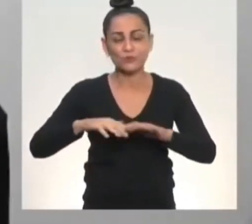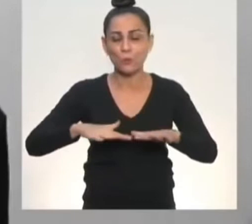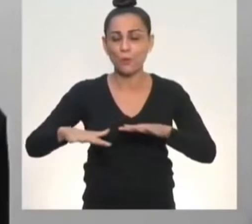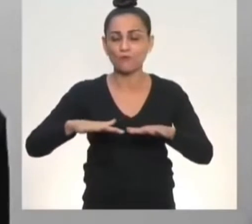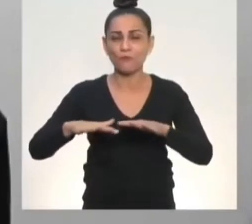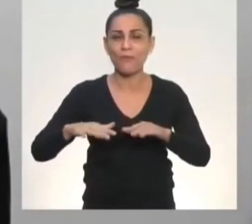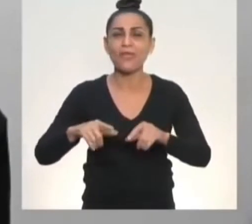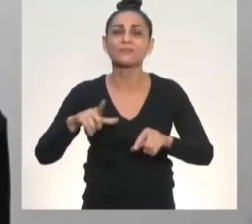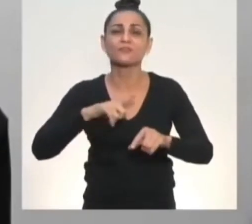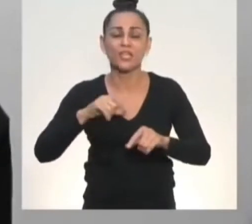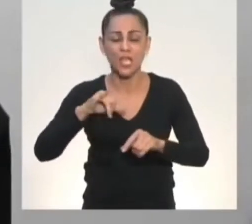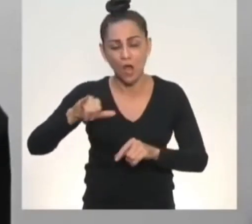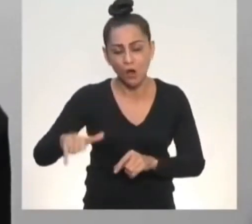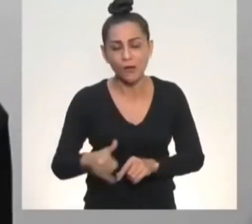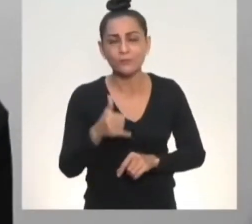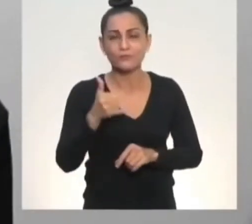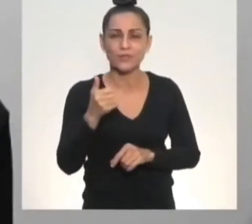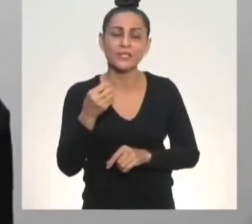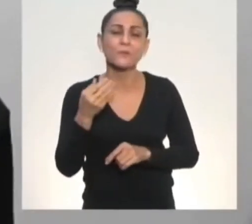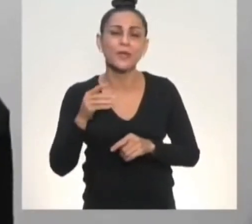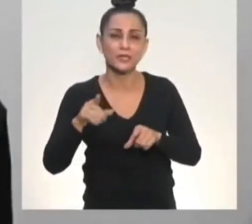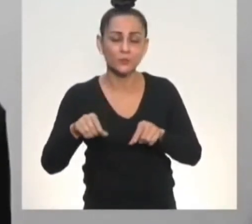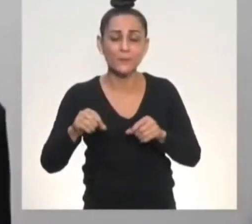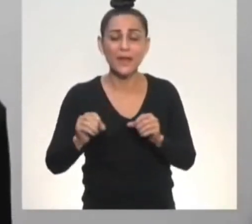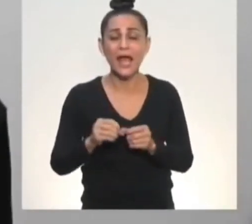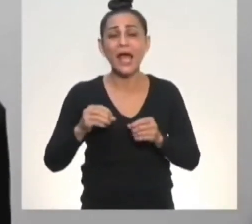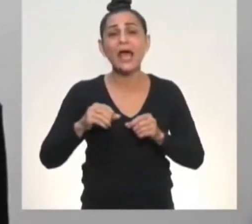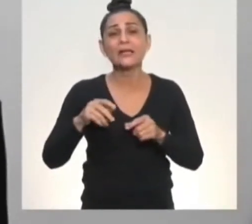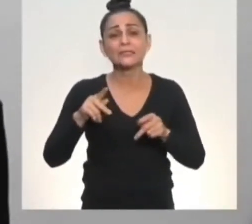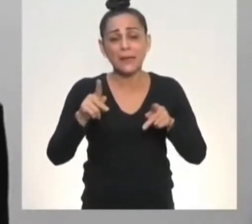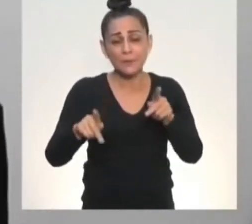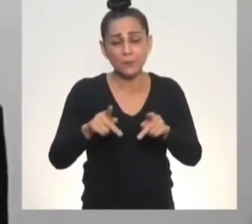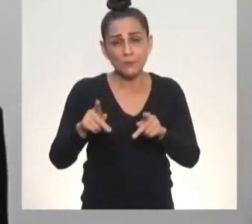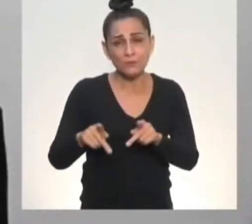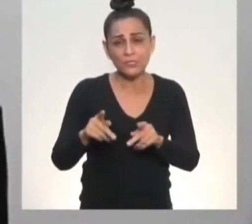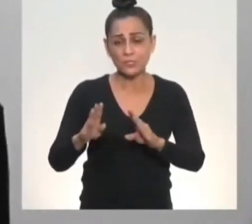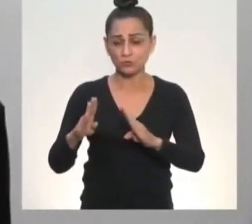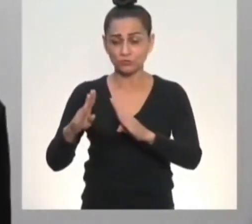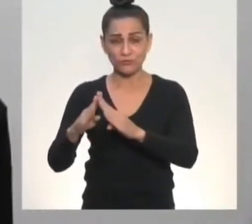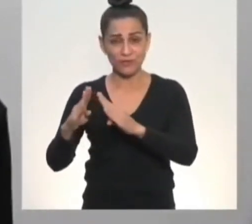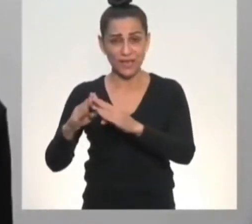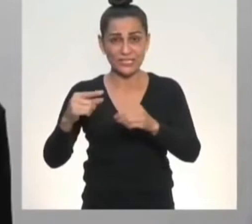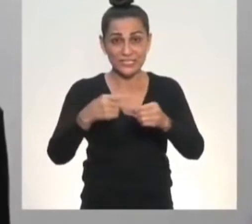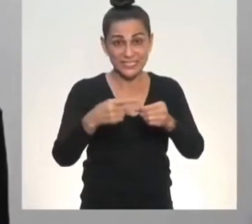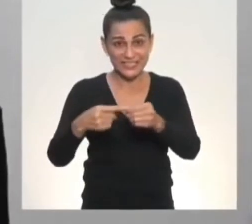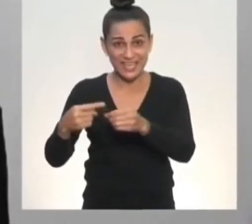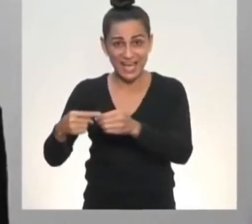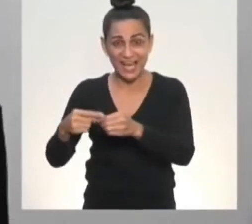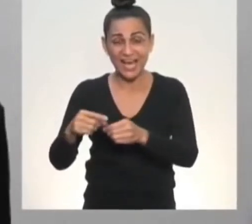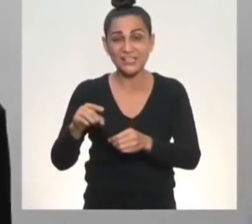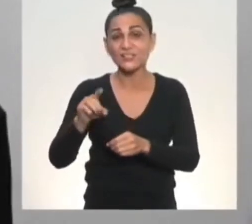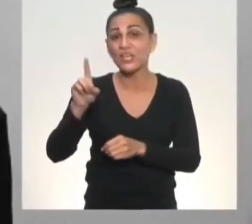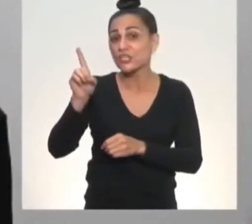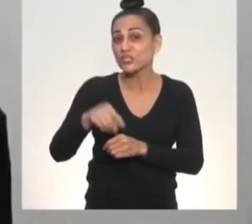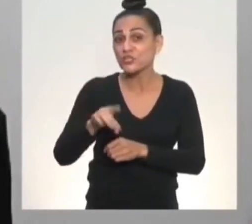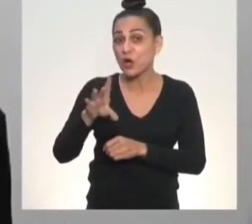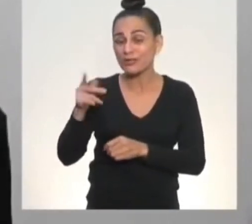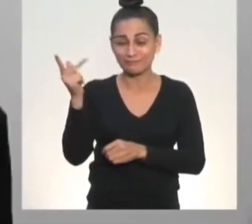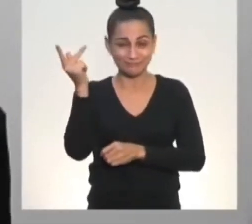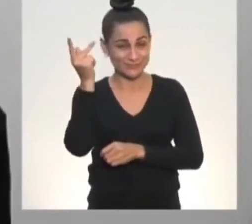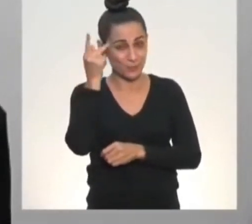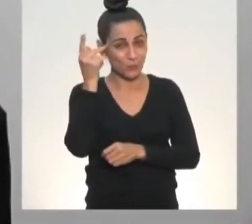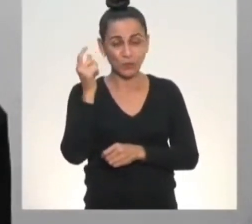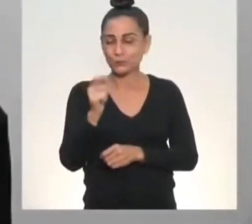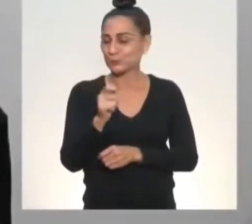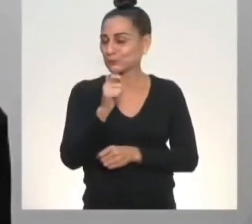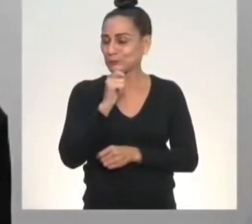o aproveitamento bastante para abastecimento, inclusive de cidades, né? Não dá para abastecer São Paulo